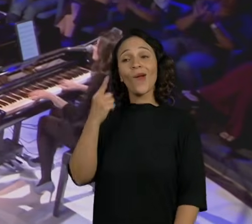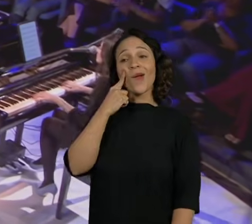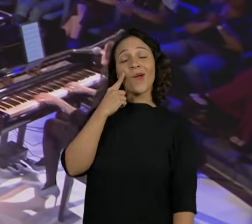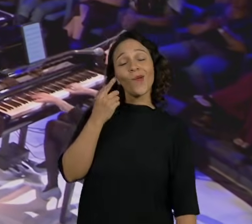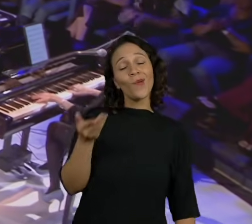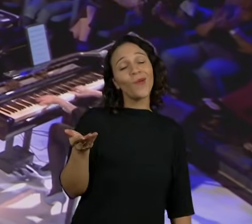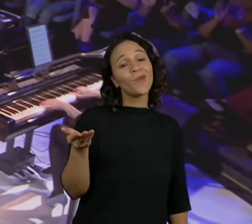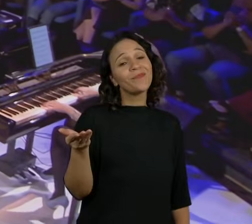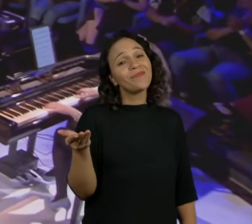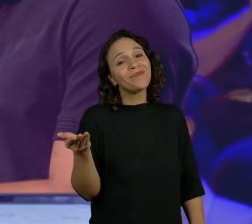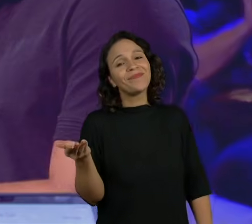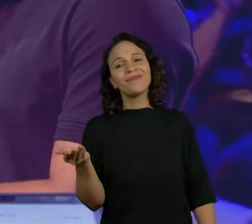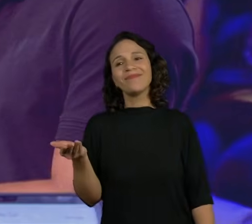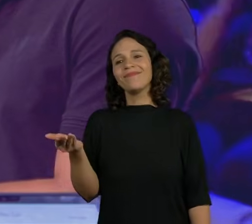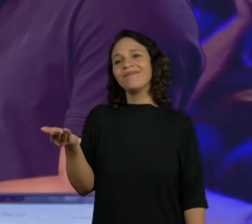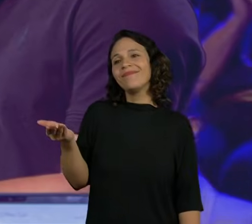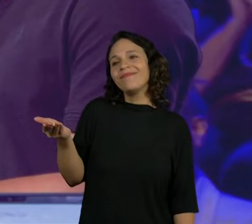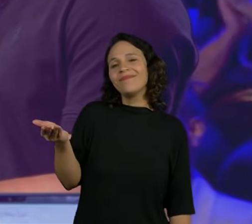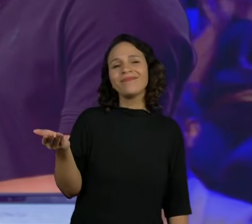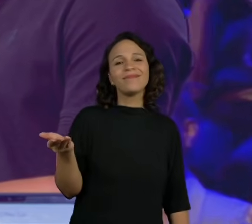Olha aí,